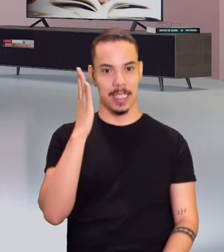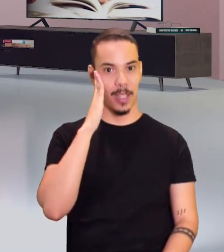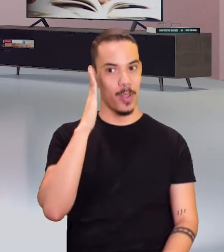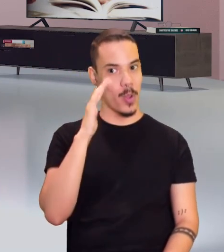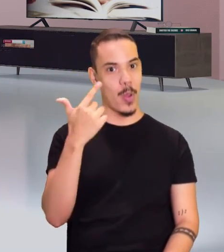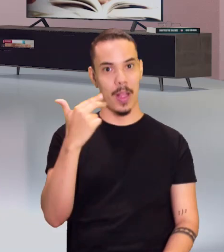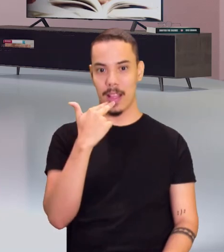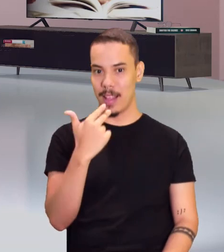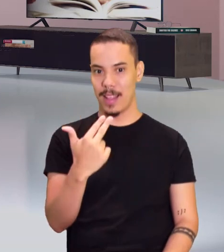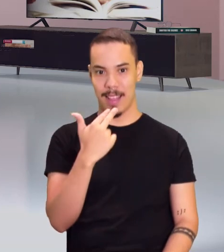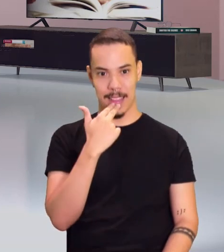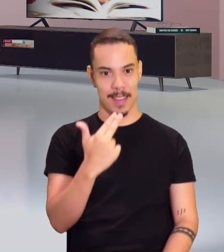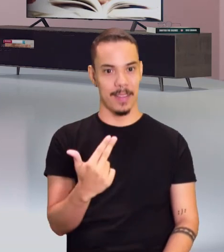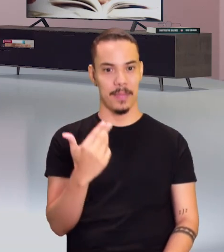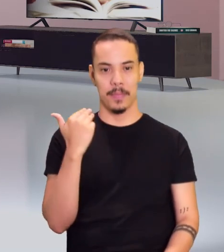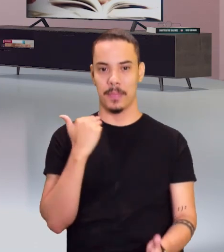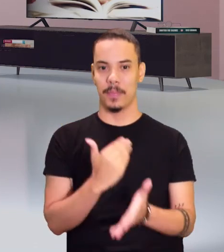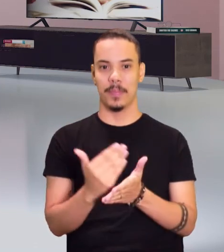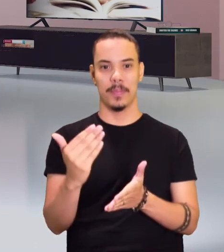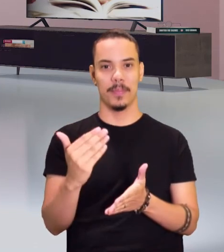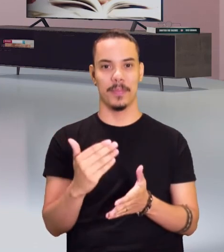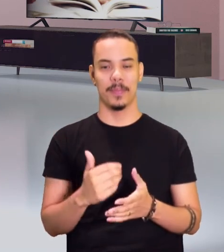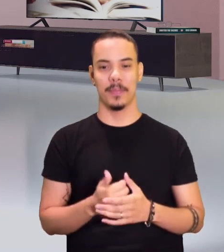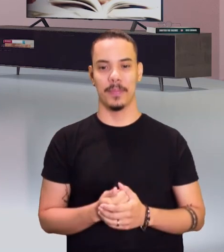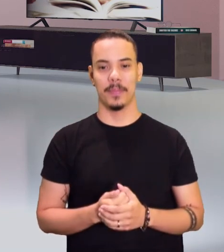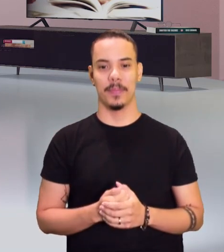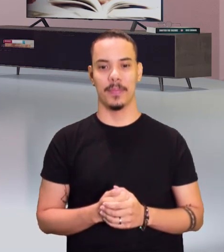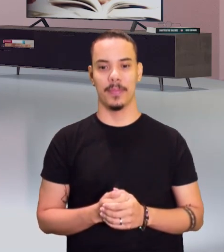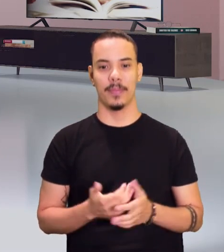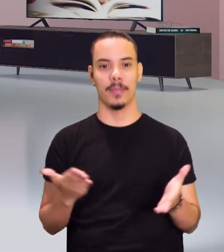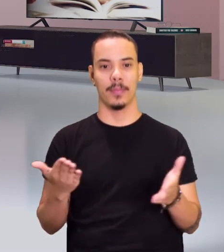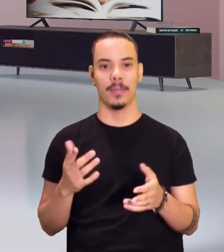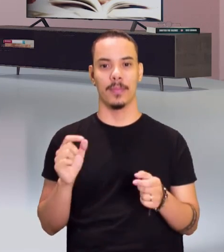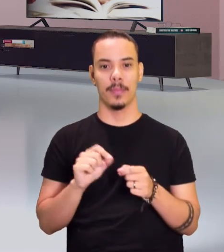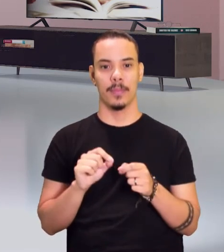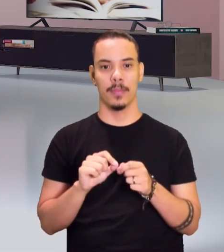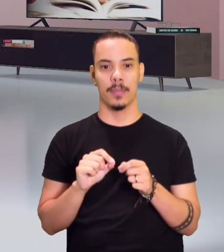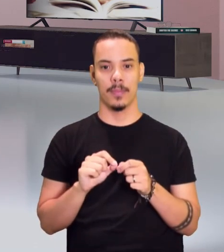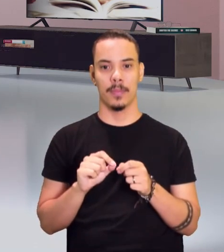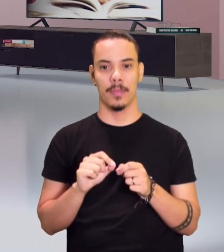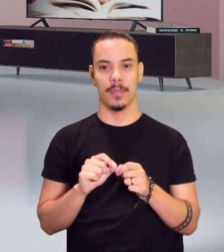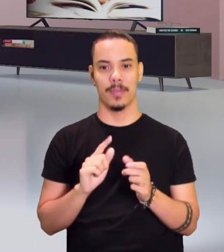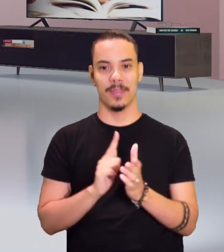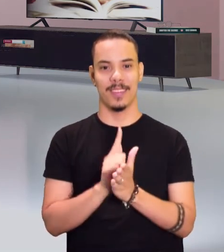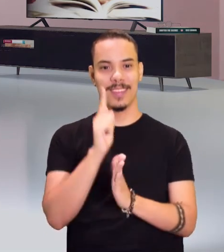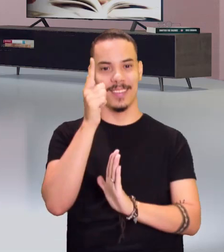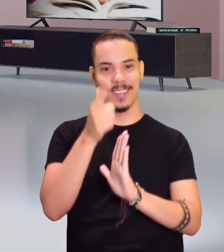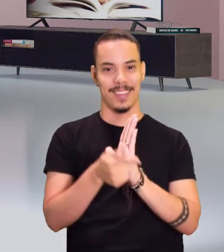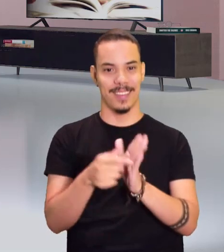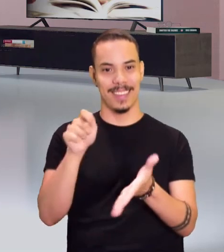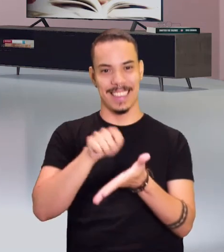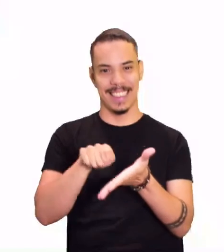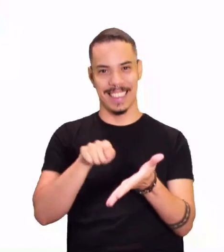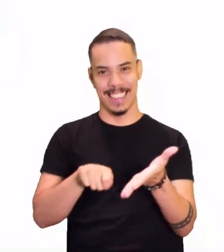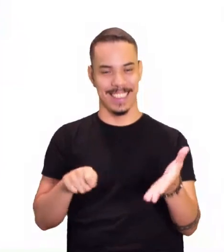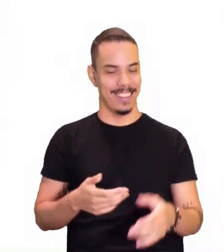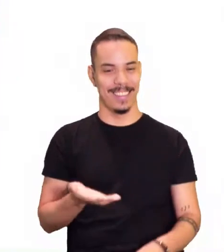castelhano. Então, vamos adelante. Olha só, chegou a hora do Produzindo